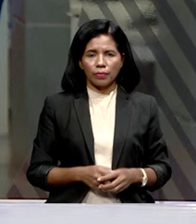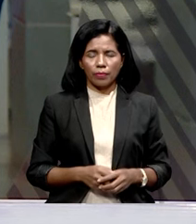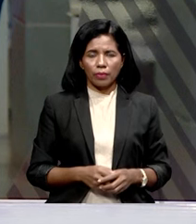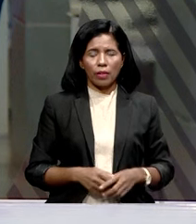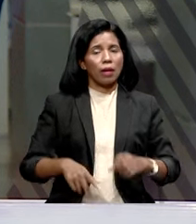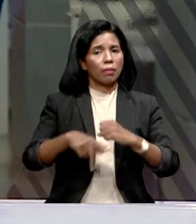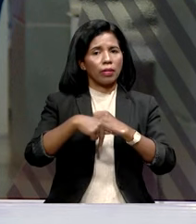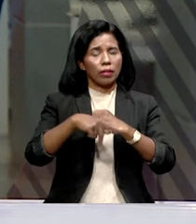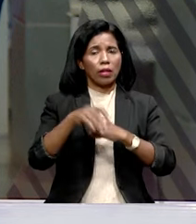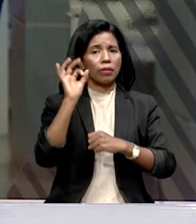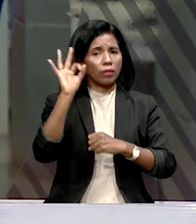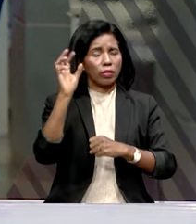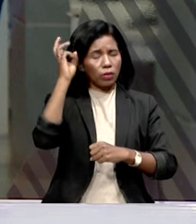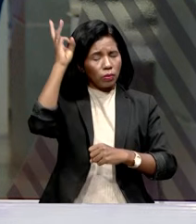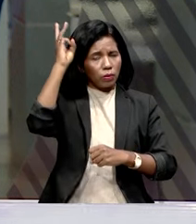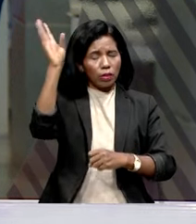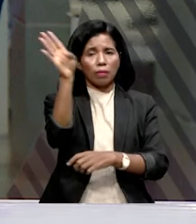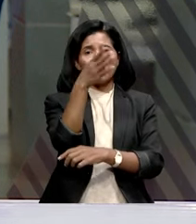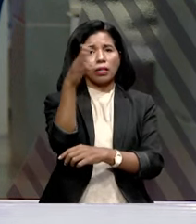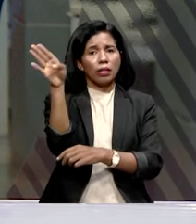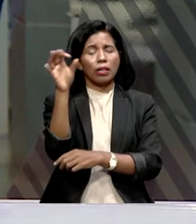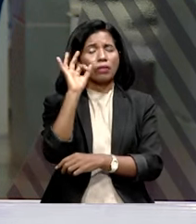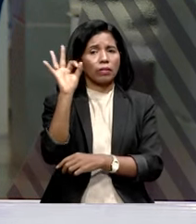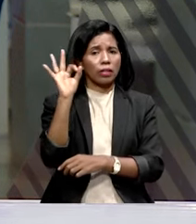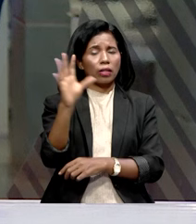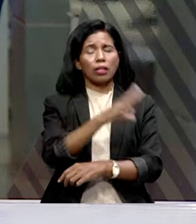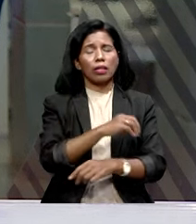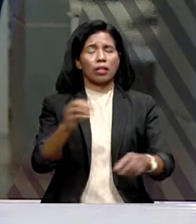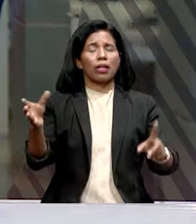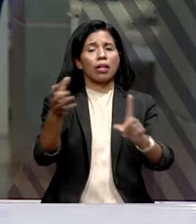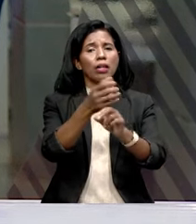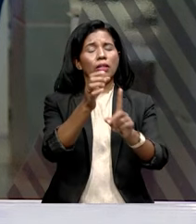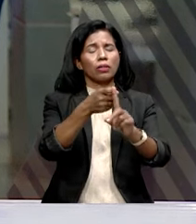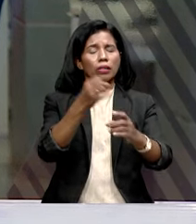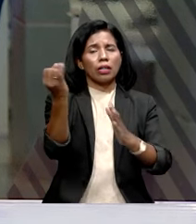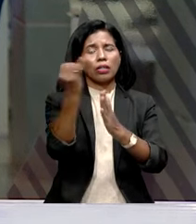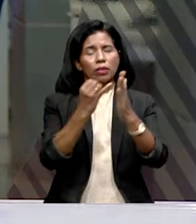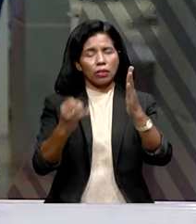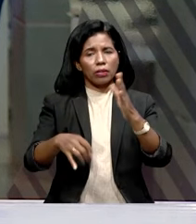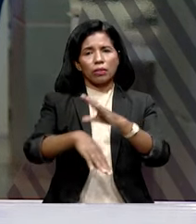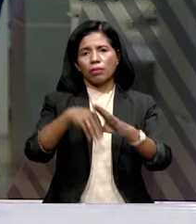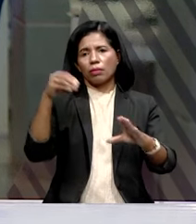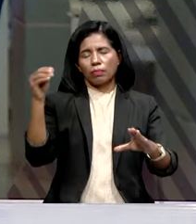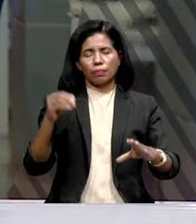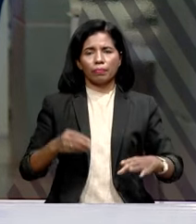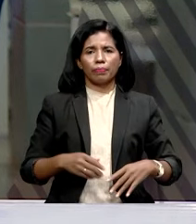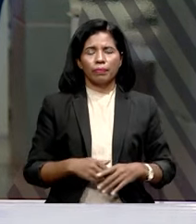Bancara Fretilin preocupa ho bandeira Fretilin be car husi statua Nicola Lobato coreano na.